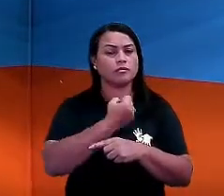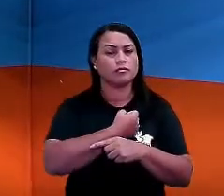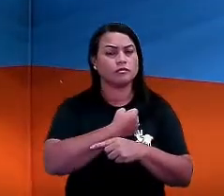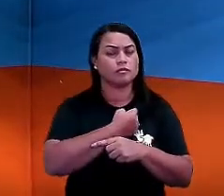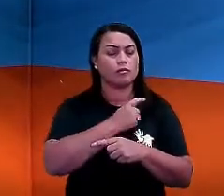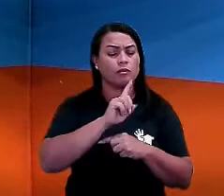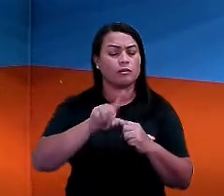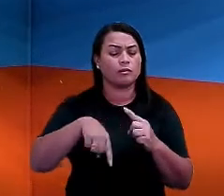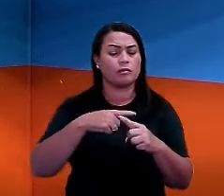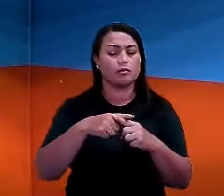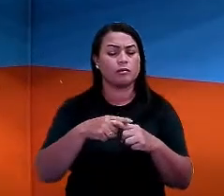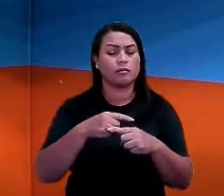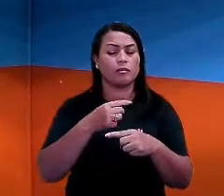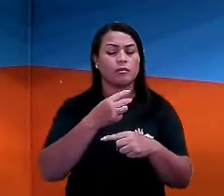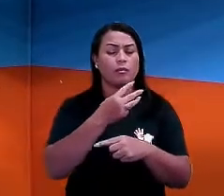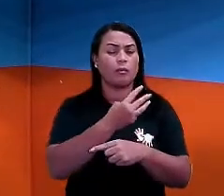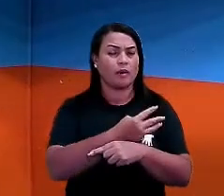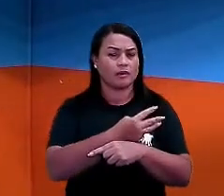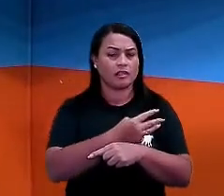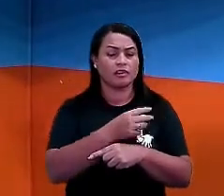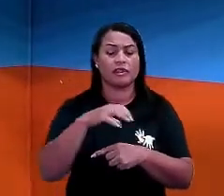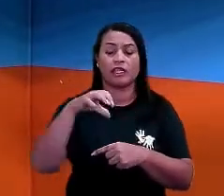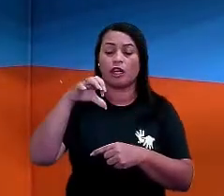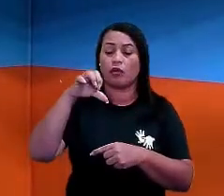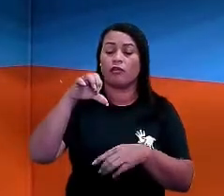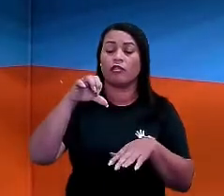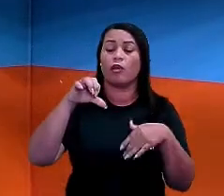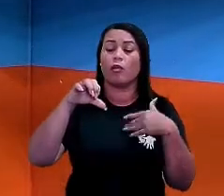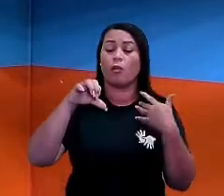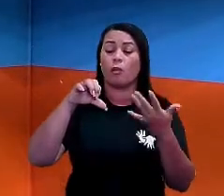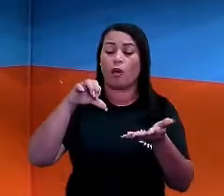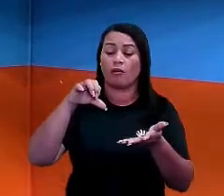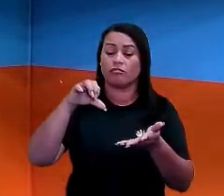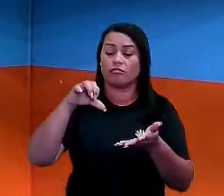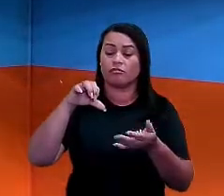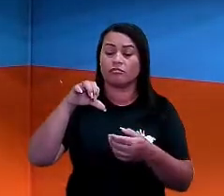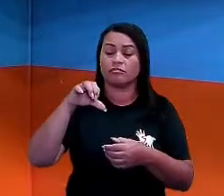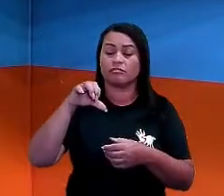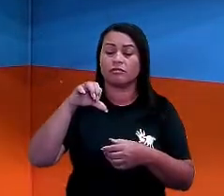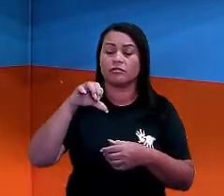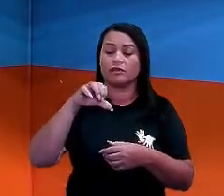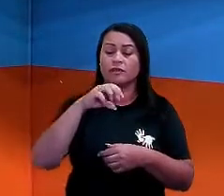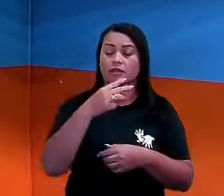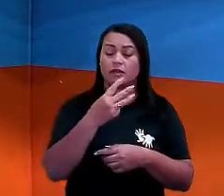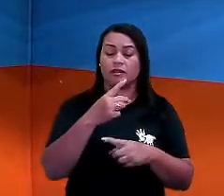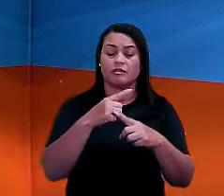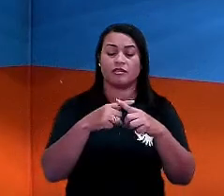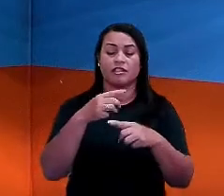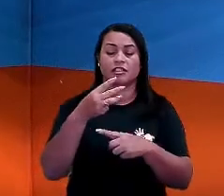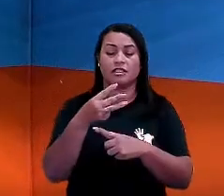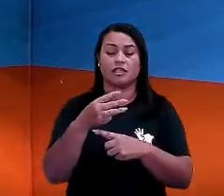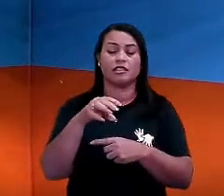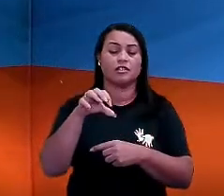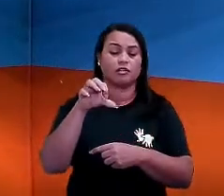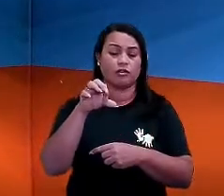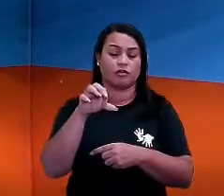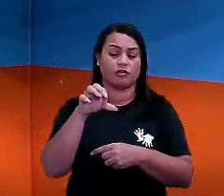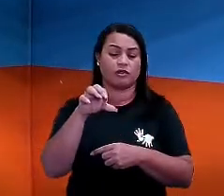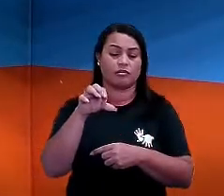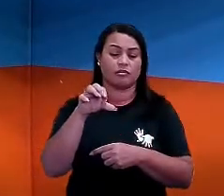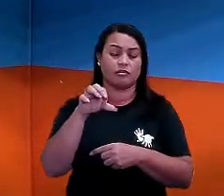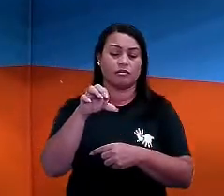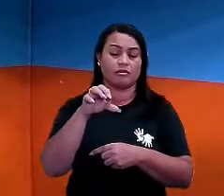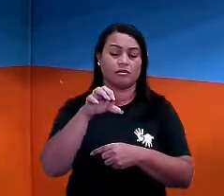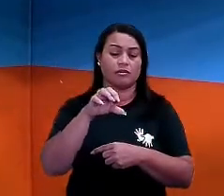por 3 que vai dar 9? É o 3, né? 3 vezes 3, 9. Então, eu vou aqui e